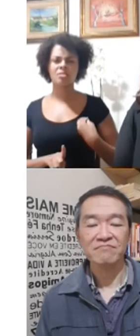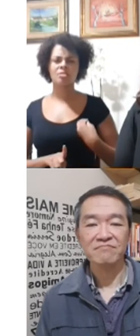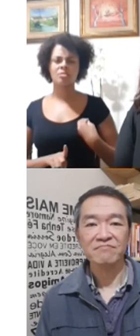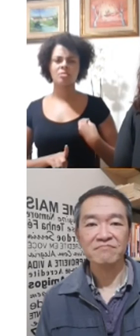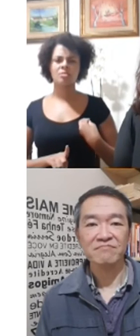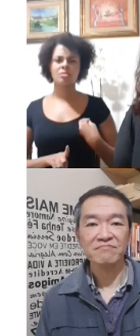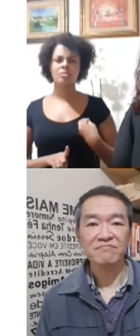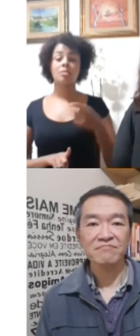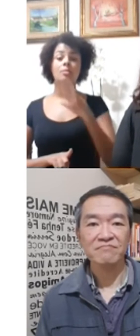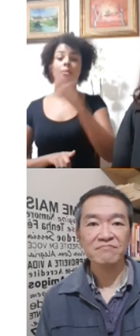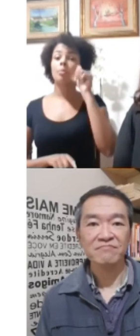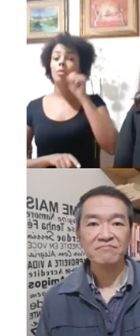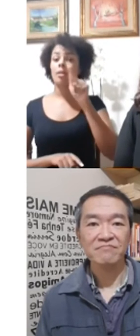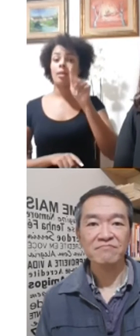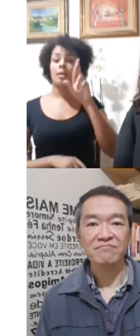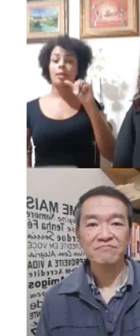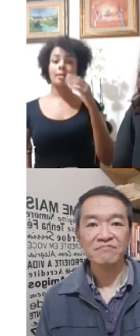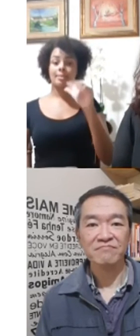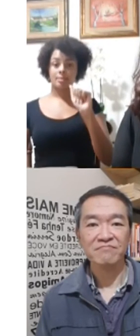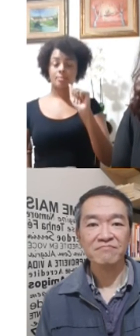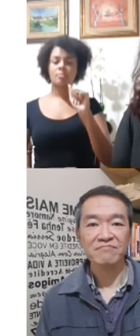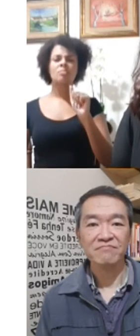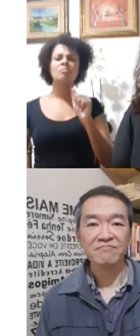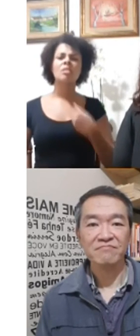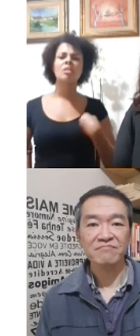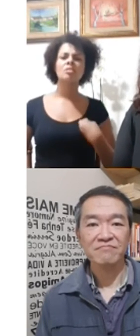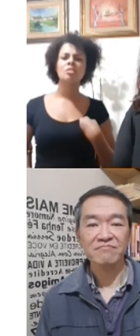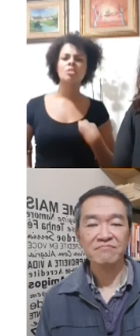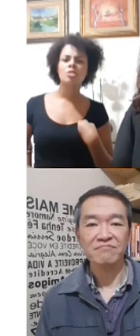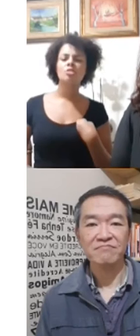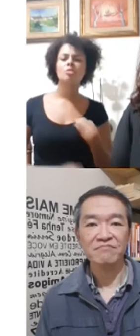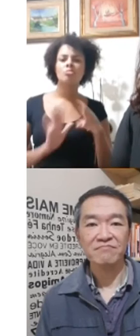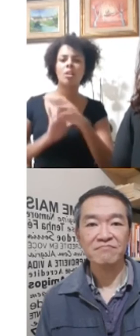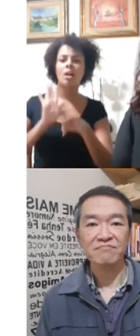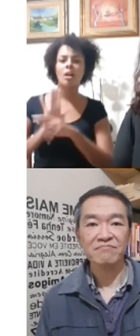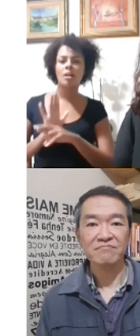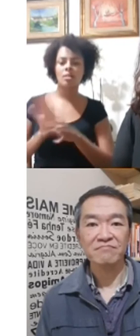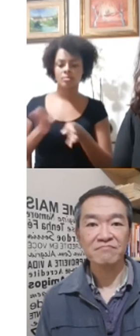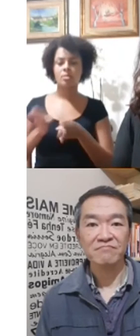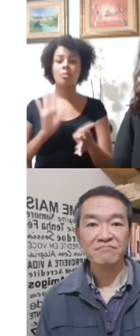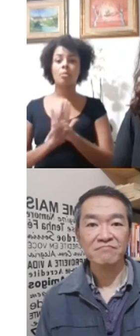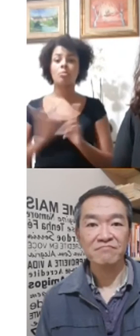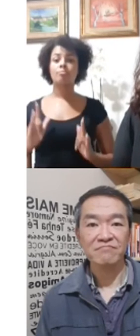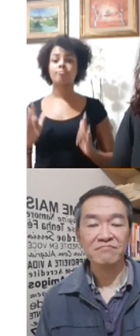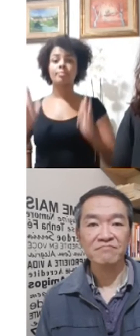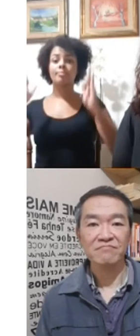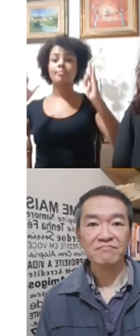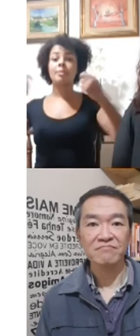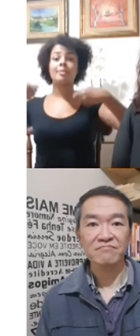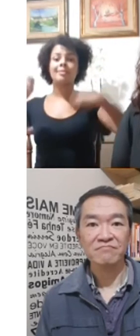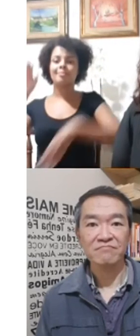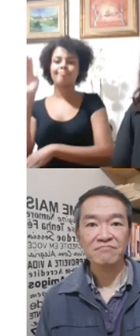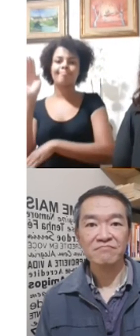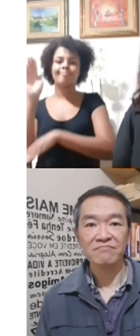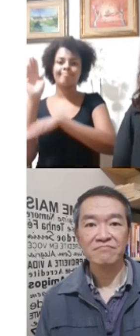código. Isso aqui é uma pergunta até da Graça. Se existe um código de acessibilidade em edifícios, porque ela precisa colocar um elevador.